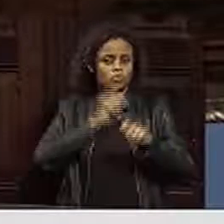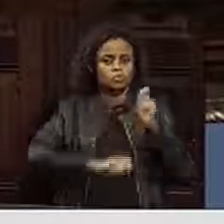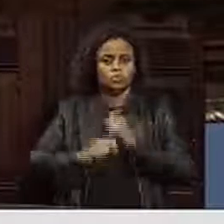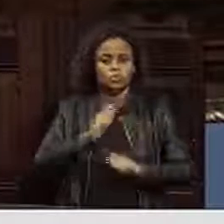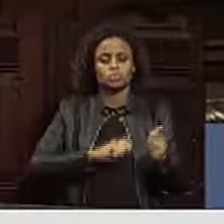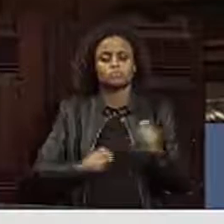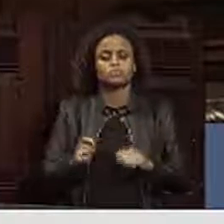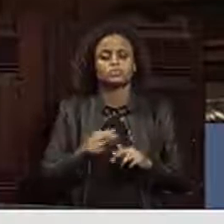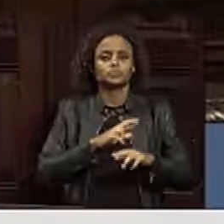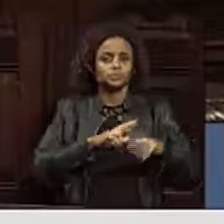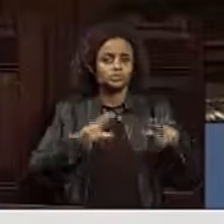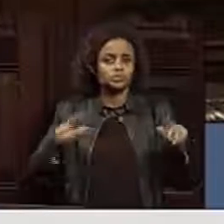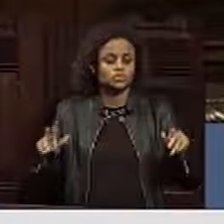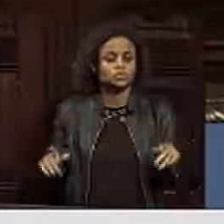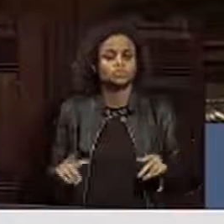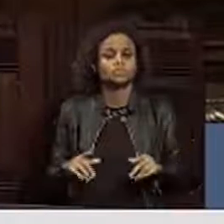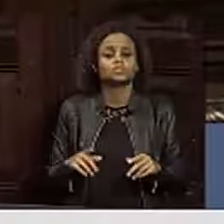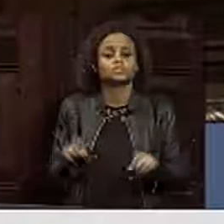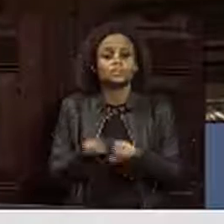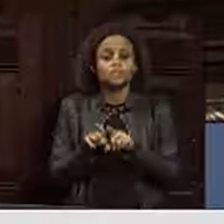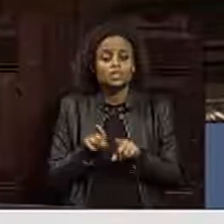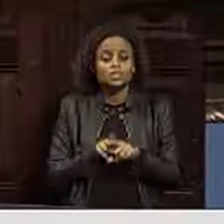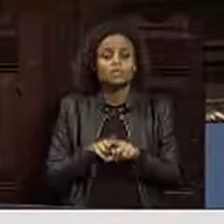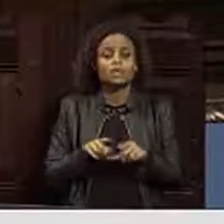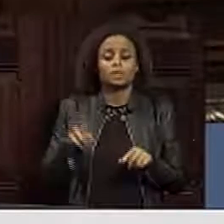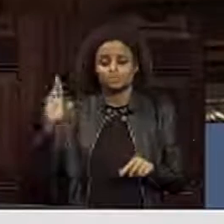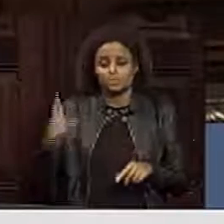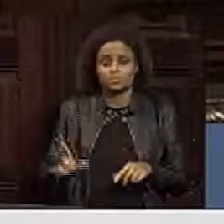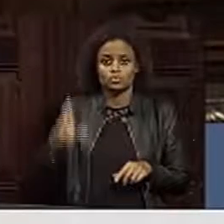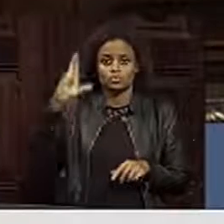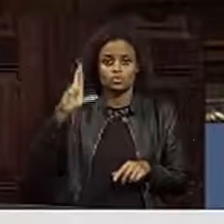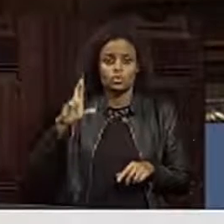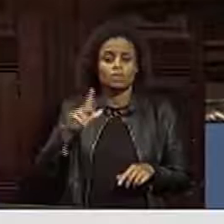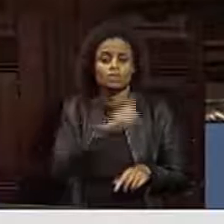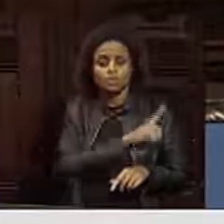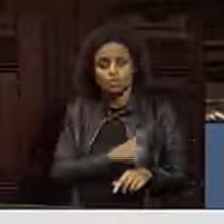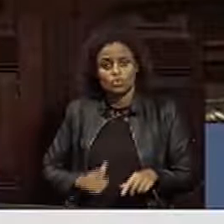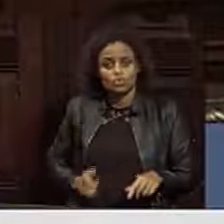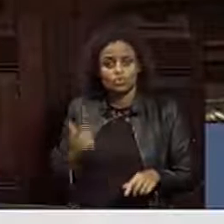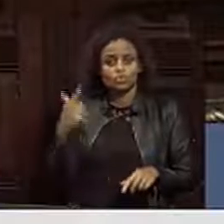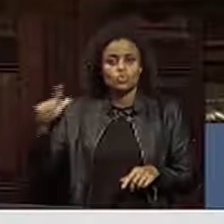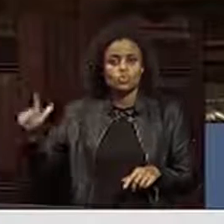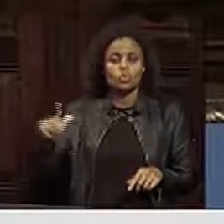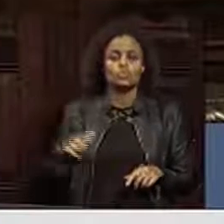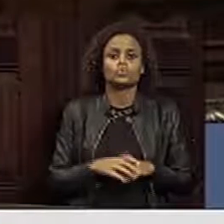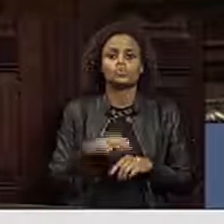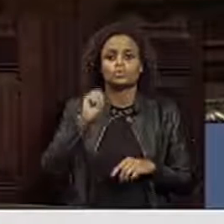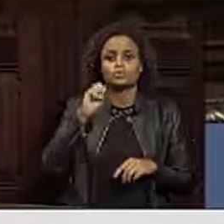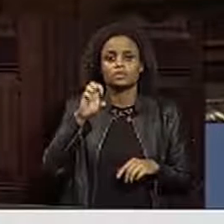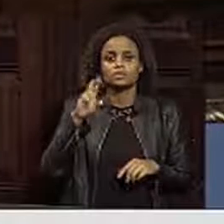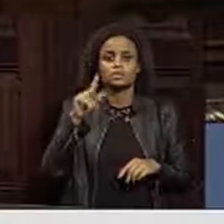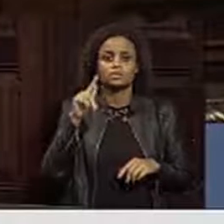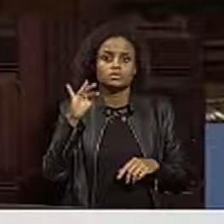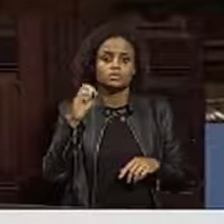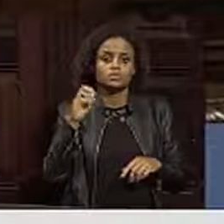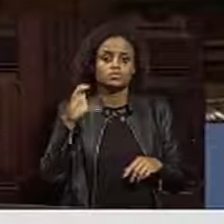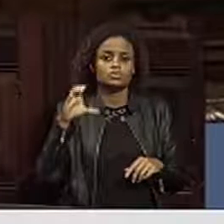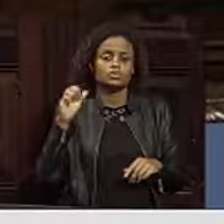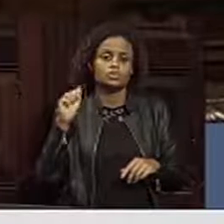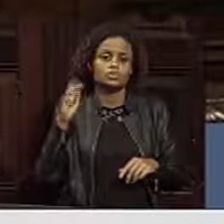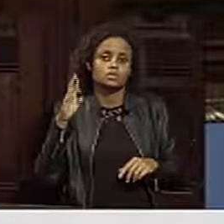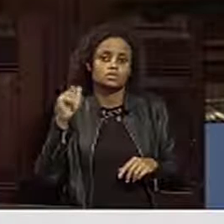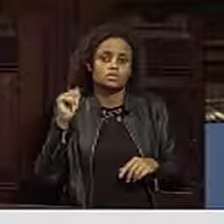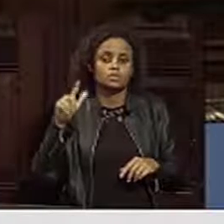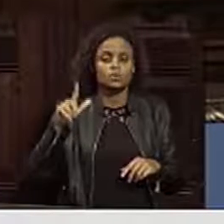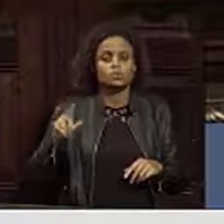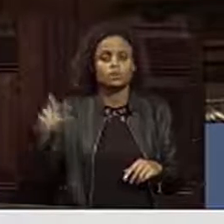a crise econômica por esses senhores que estão aí, e os que não estão, como Sérgio Cabral, que está preso, também